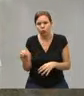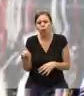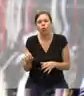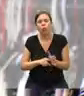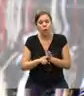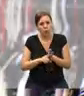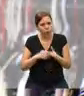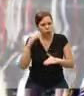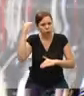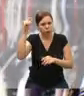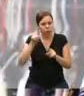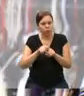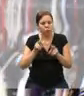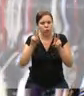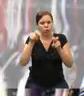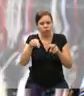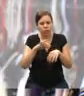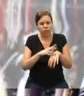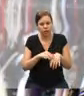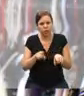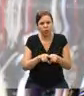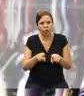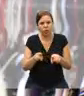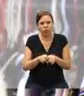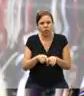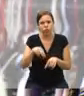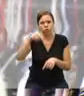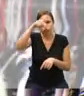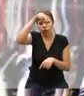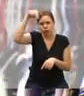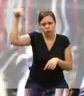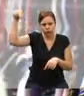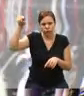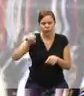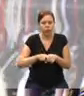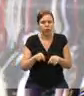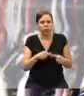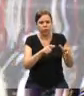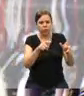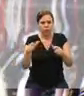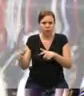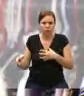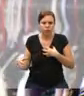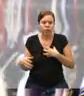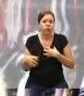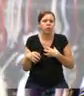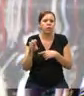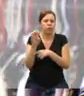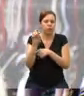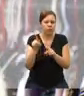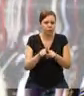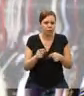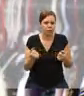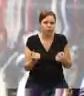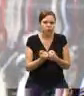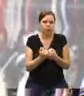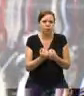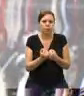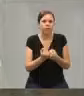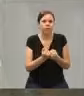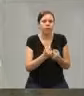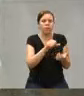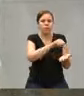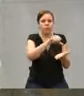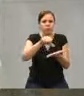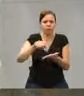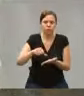doença. Também estamos lá no Nordeste, na região de Canudos, na Bahia, né, apoiando uma região